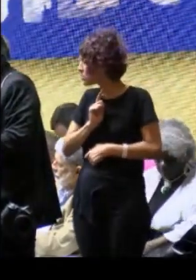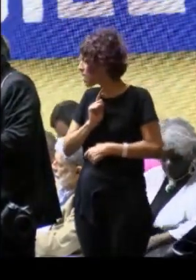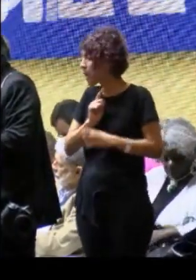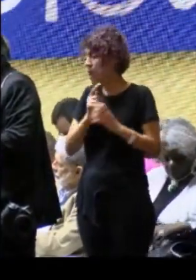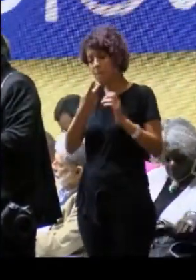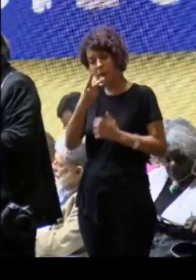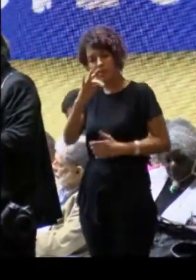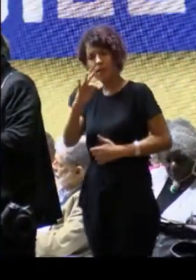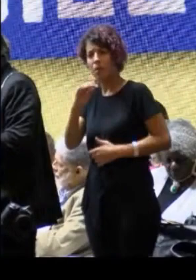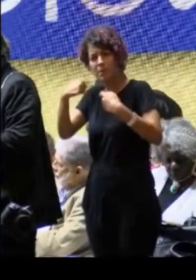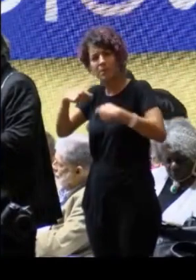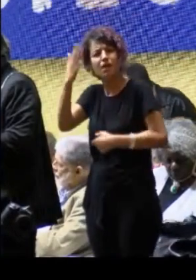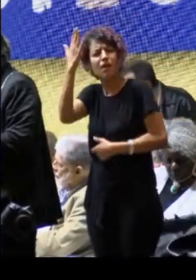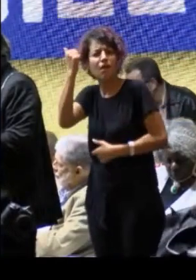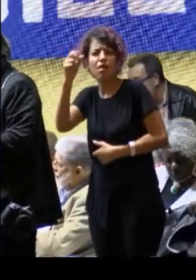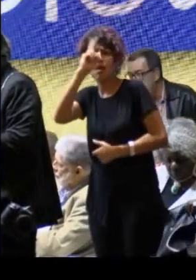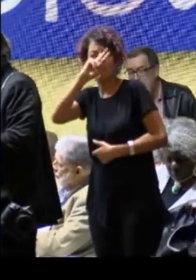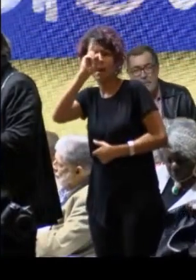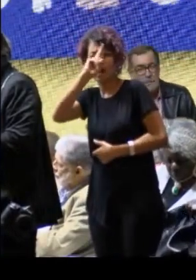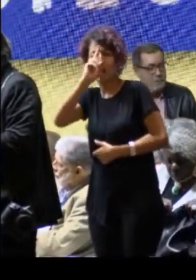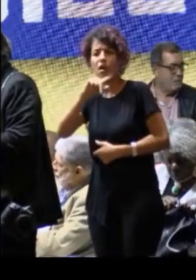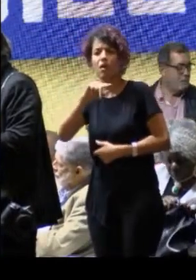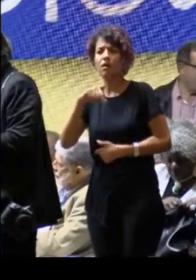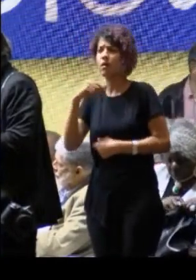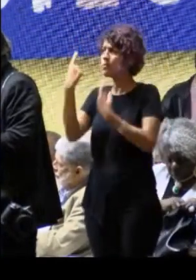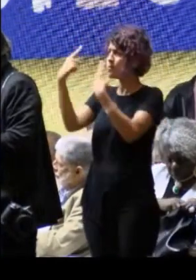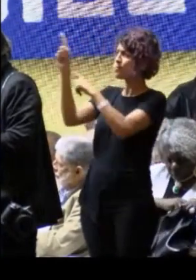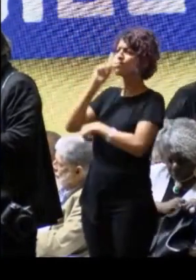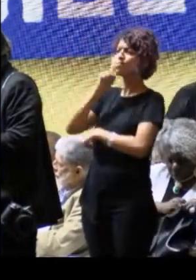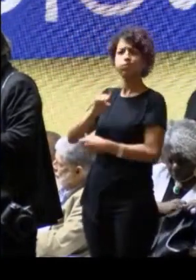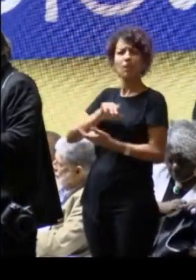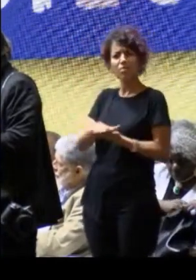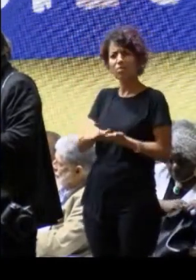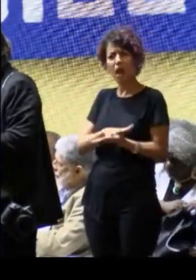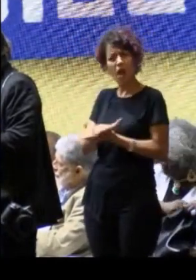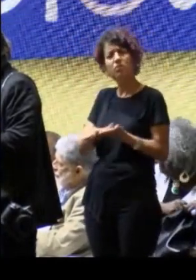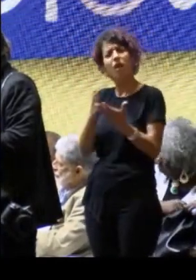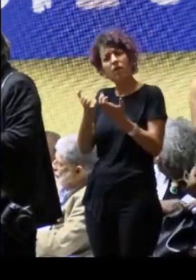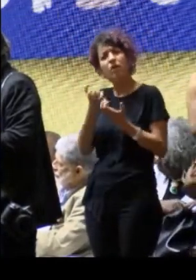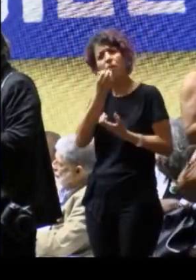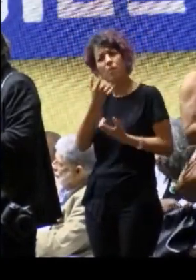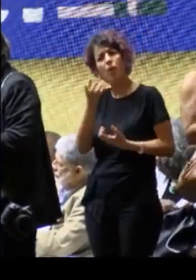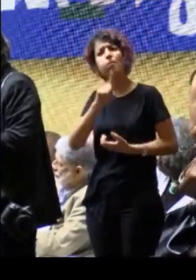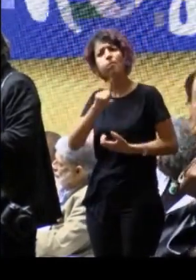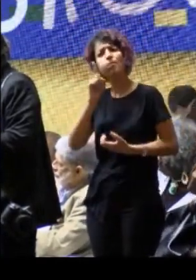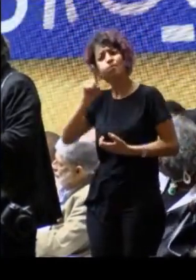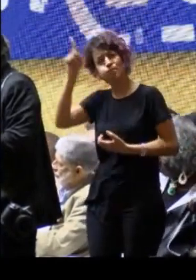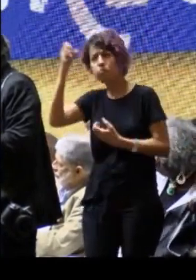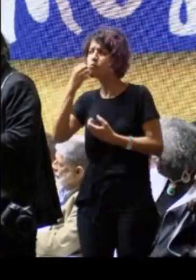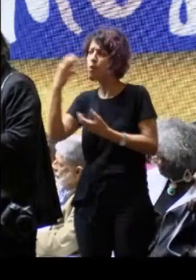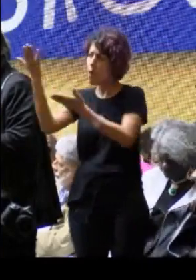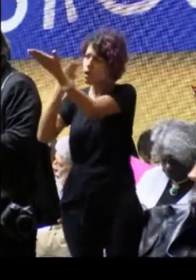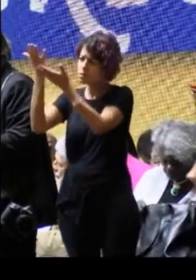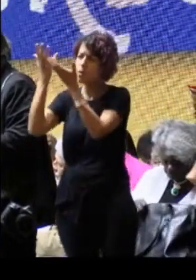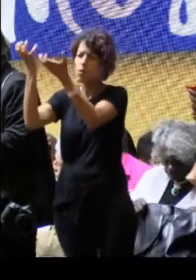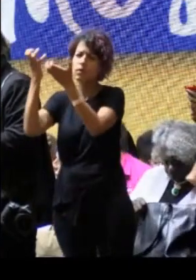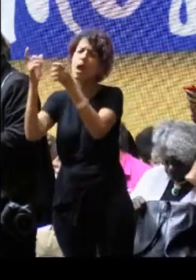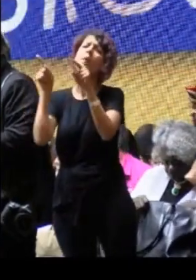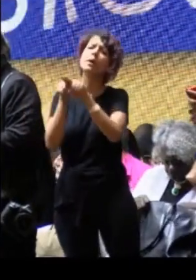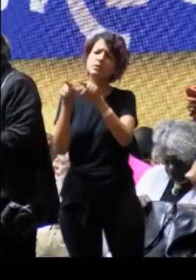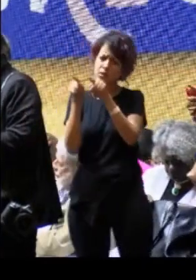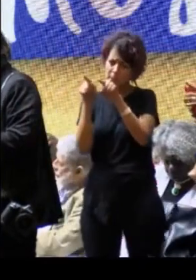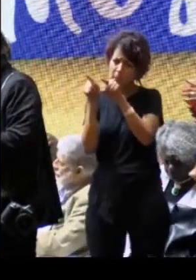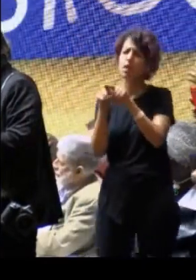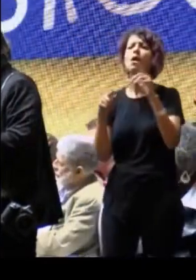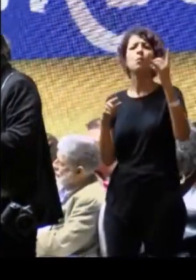noção de que a gente não tem nada contra os Estados Unidos. Nós queremos manter relação com os americanos, mas nós queremos manter relação